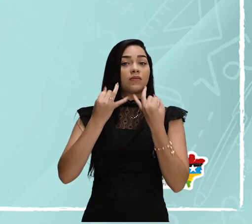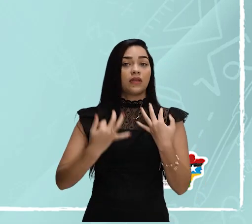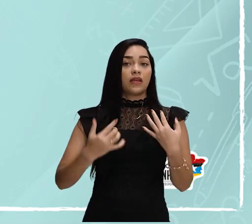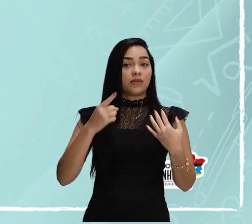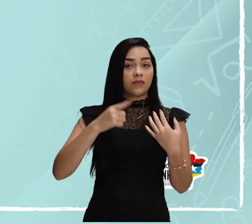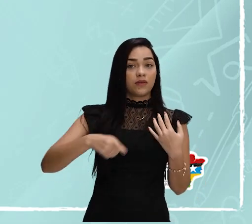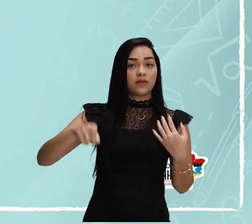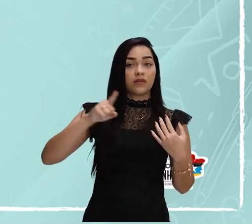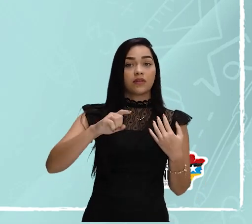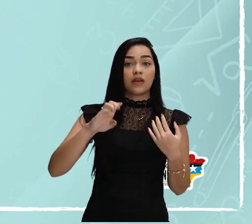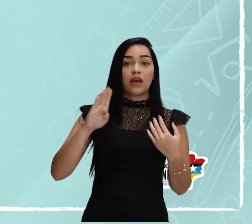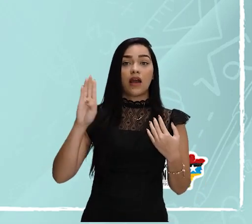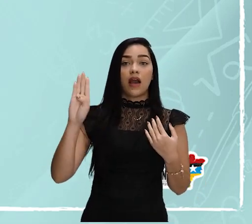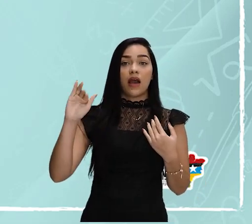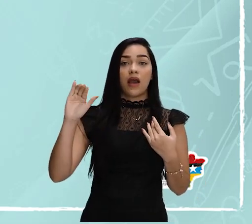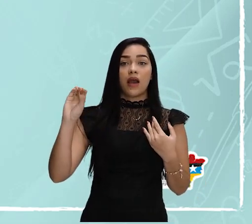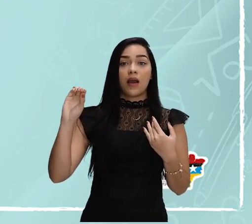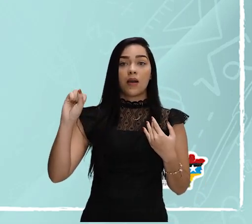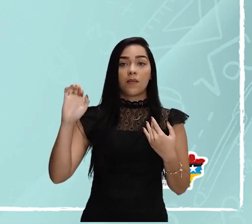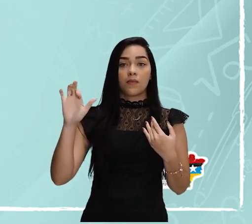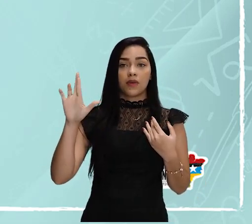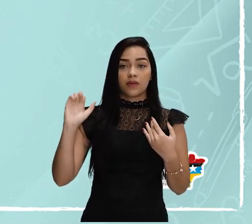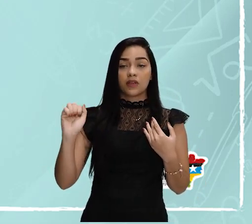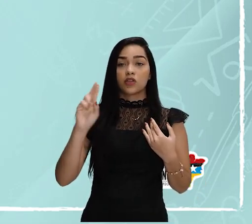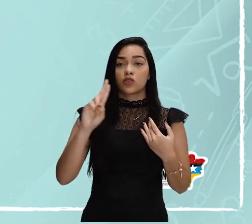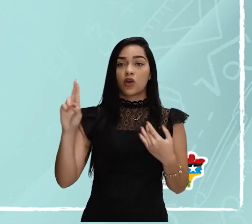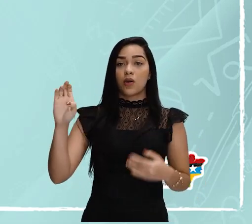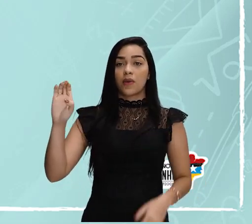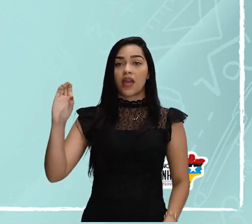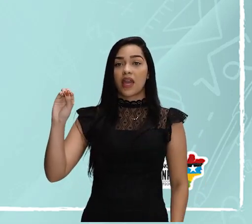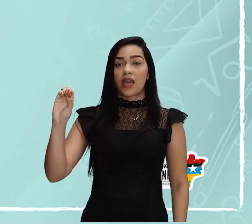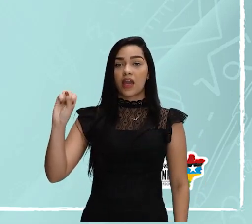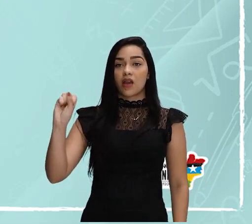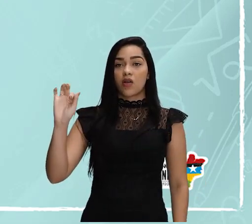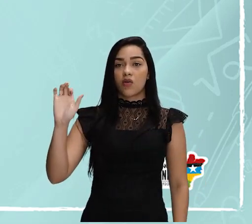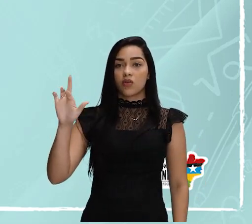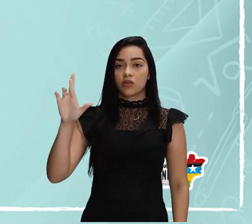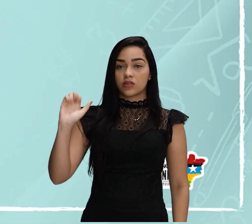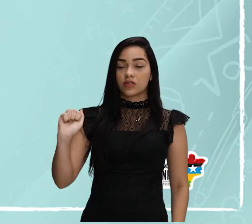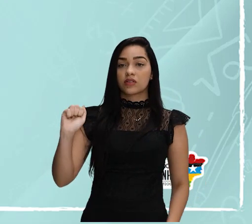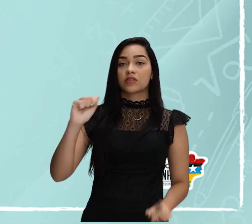também é chamada de ecosfera. Ela se divide em três